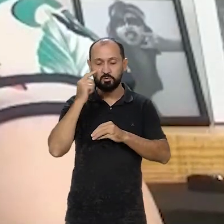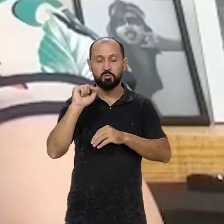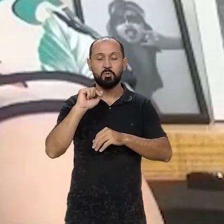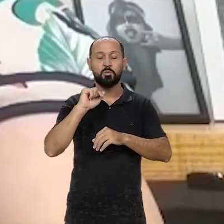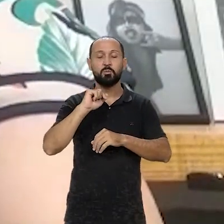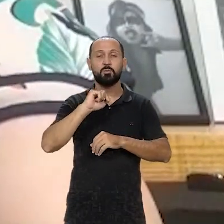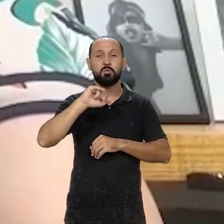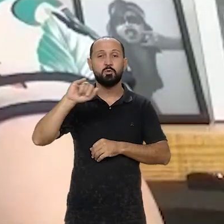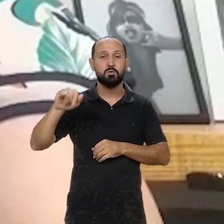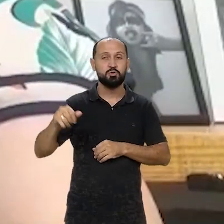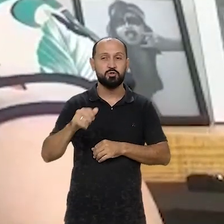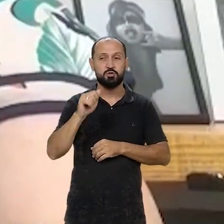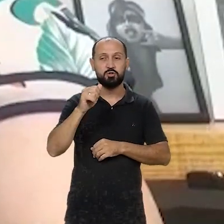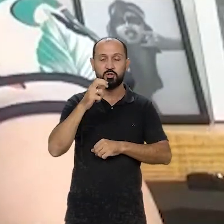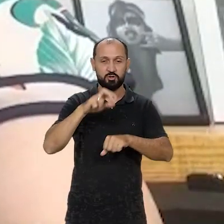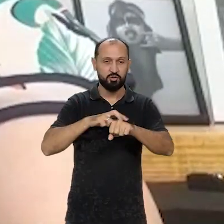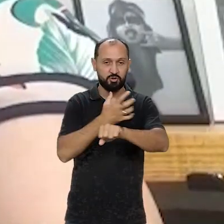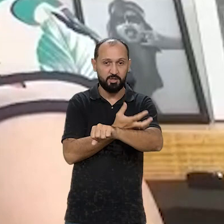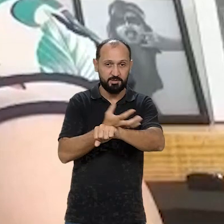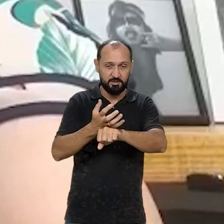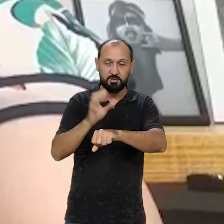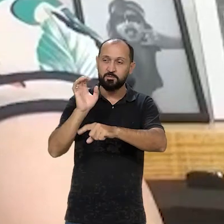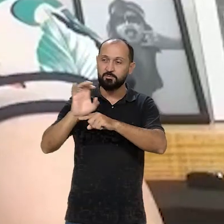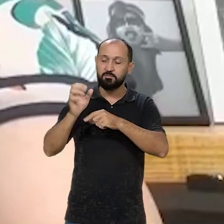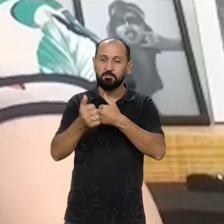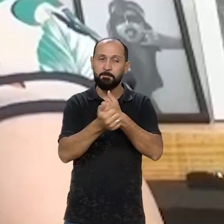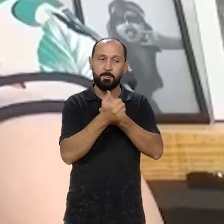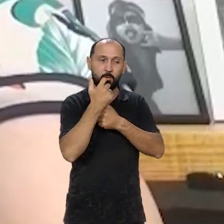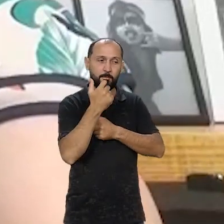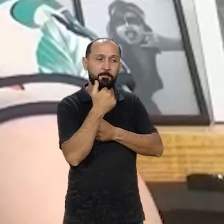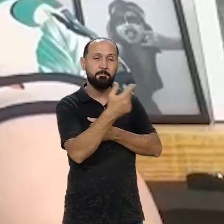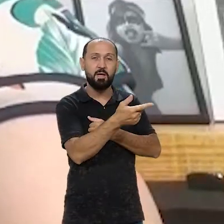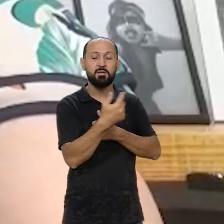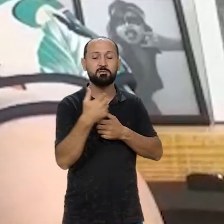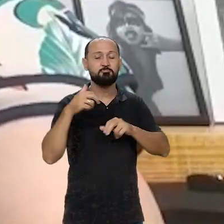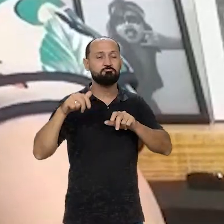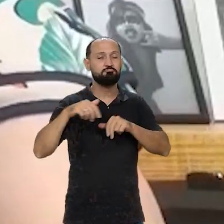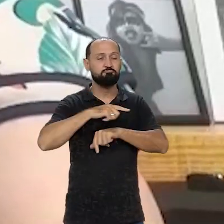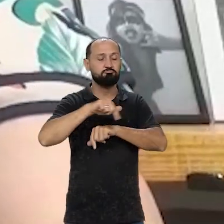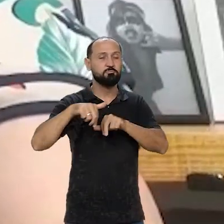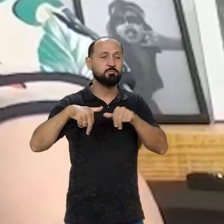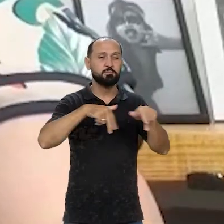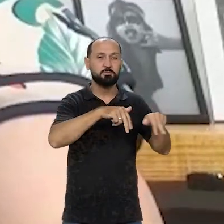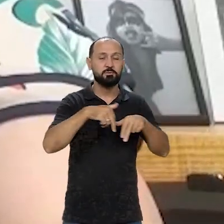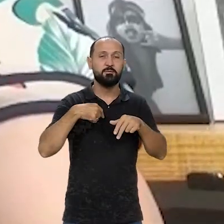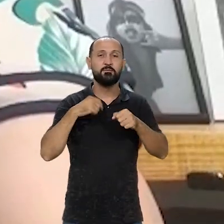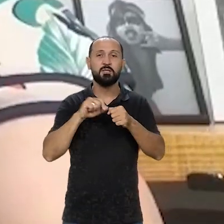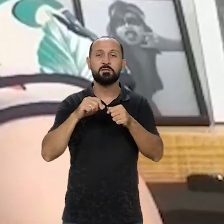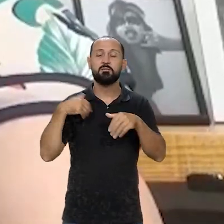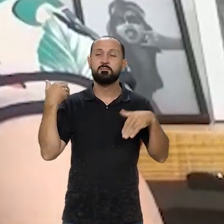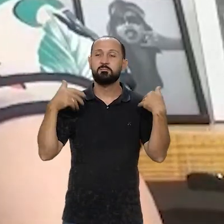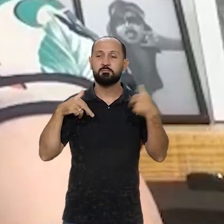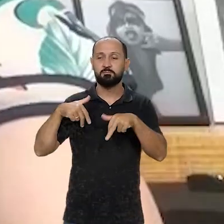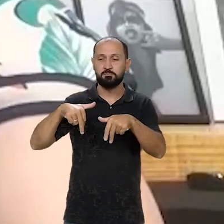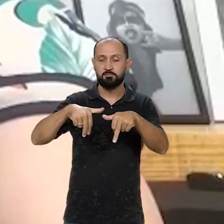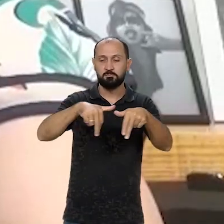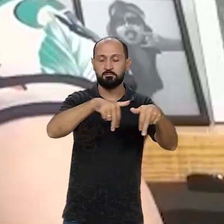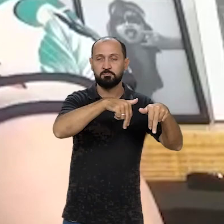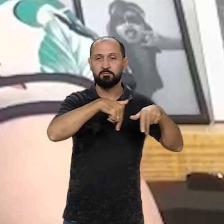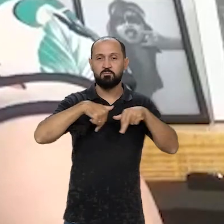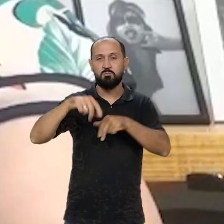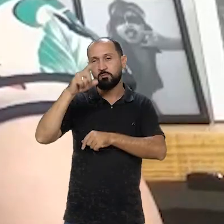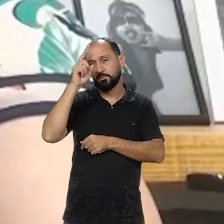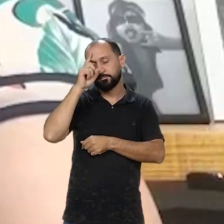para o Jardim dos Estados, e a gente morava a 2, 3 quadras da casa do Manuel de Barros. E meu pai, ele fazia umas